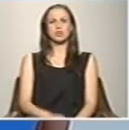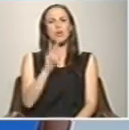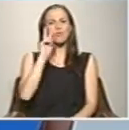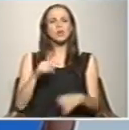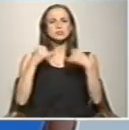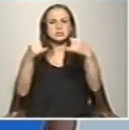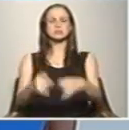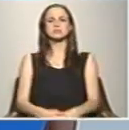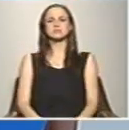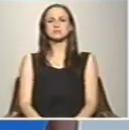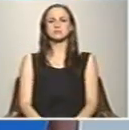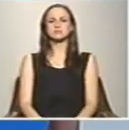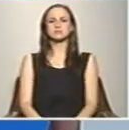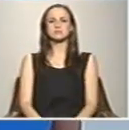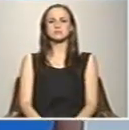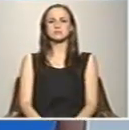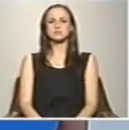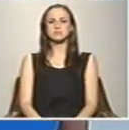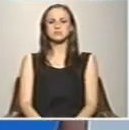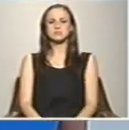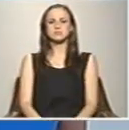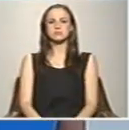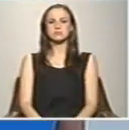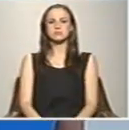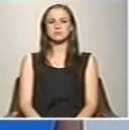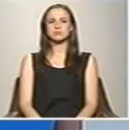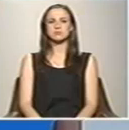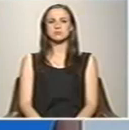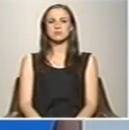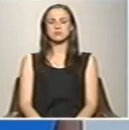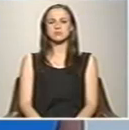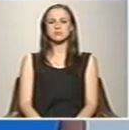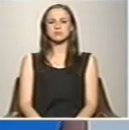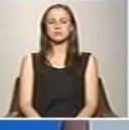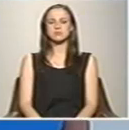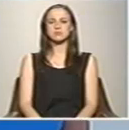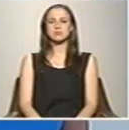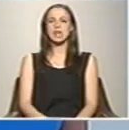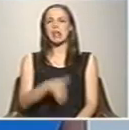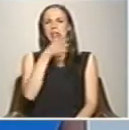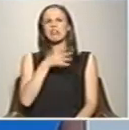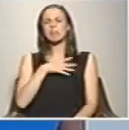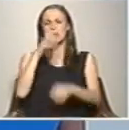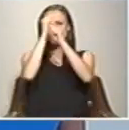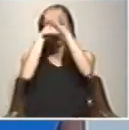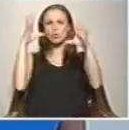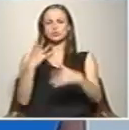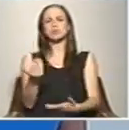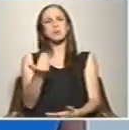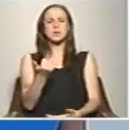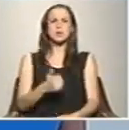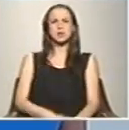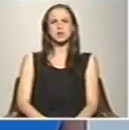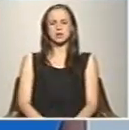gráfico? Pois não sei se há mais gráficos, não, trouxe mais, não? Mas há muitos gráficos. Mas diga-me então as conclusões a que chegaram mais, para além